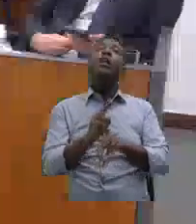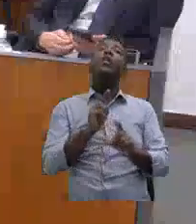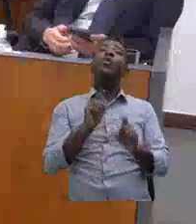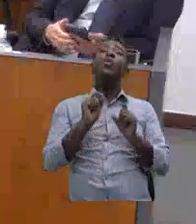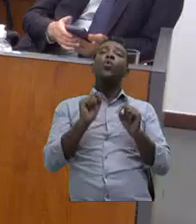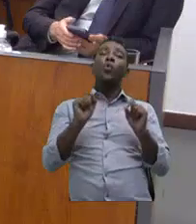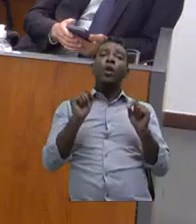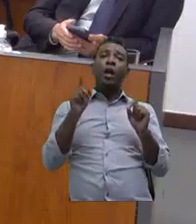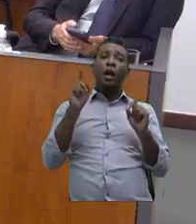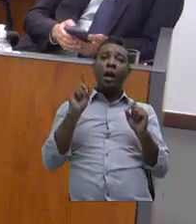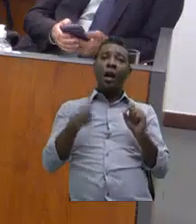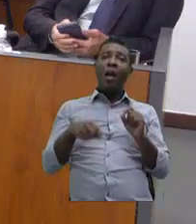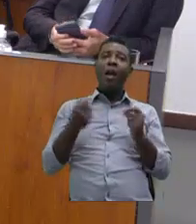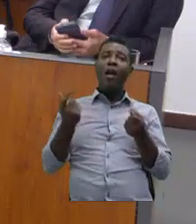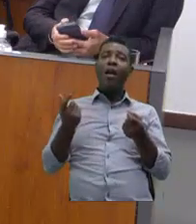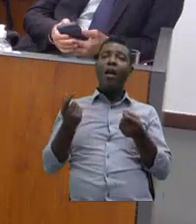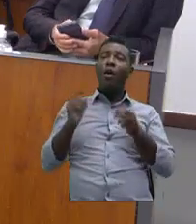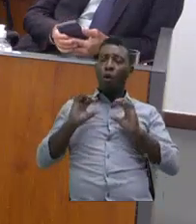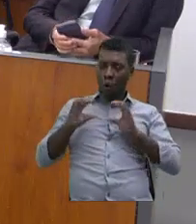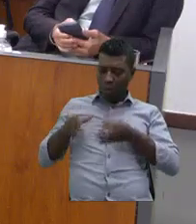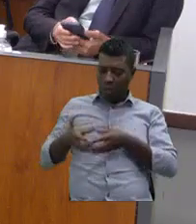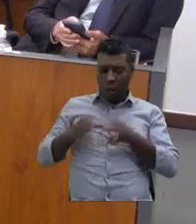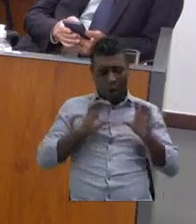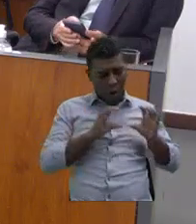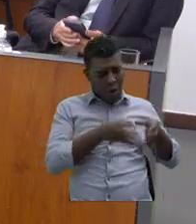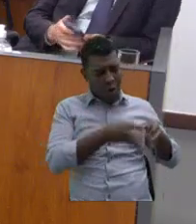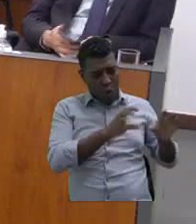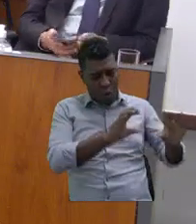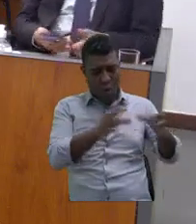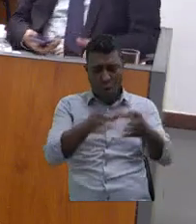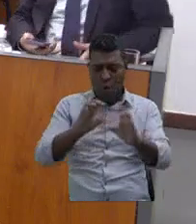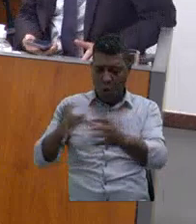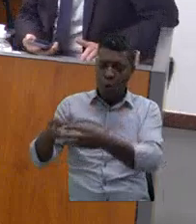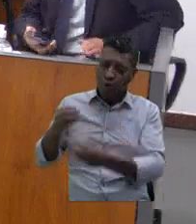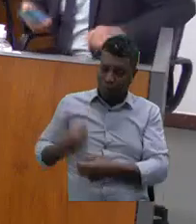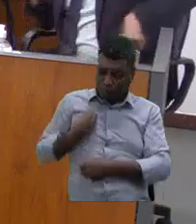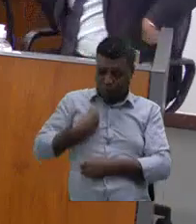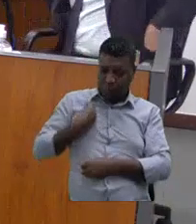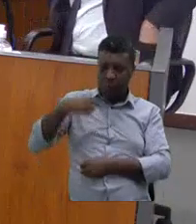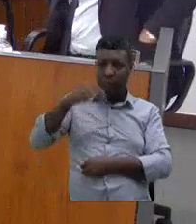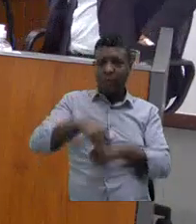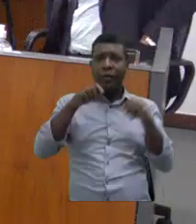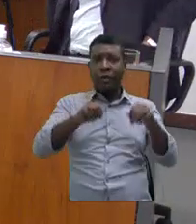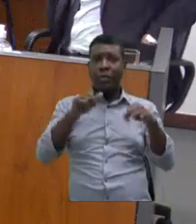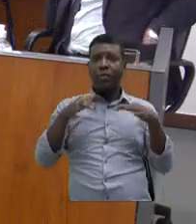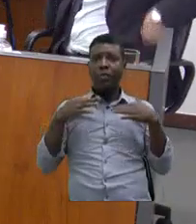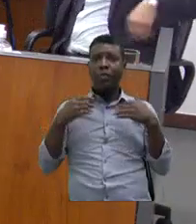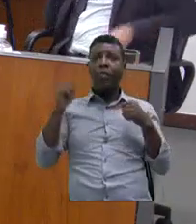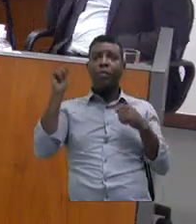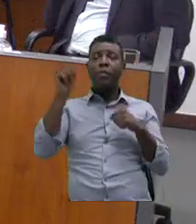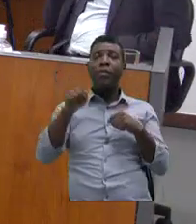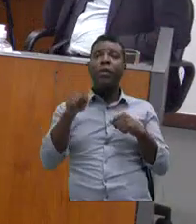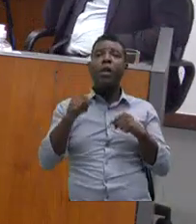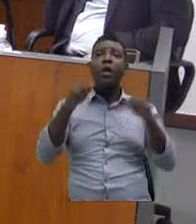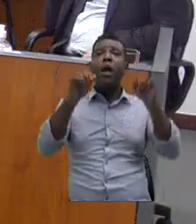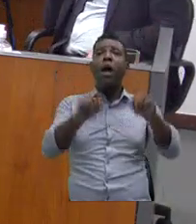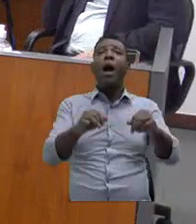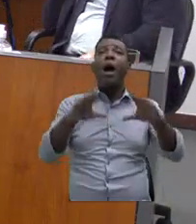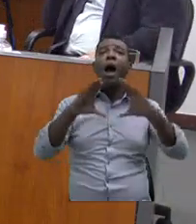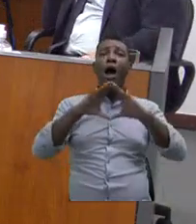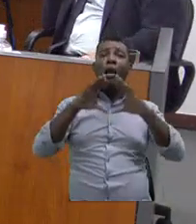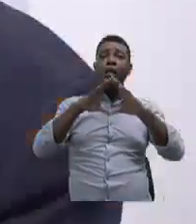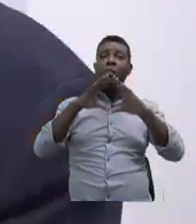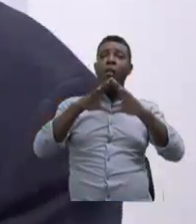em nome de todas as comissões que compõem aqui esta sessão, para que a Assembleia possa